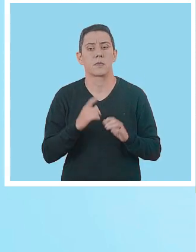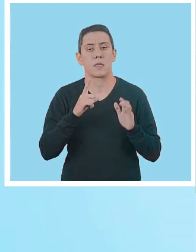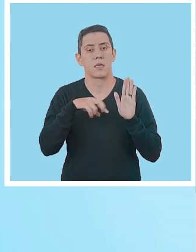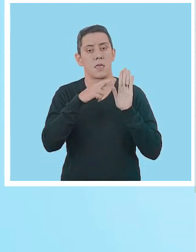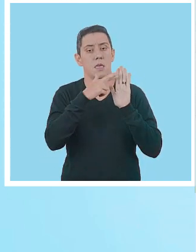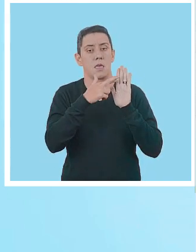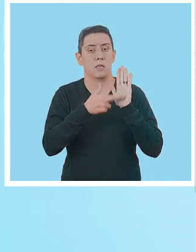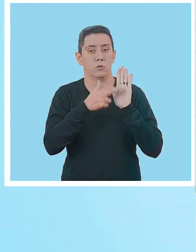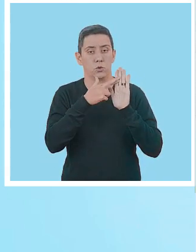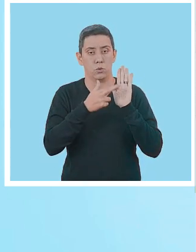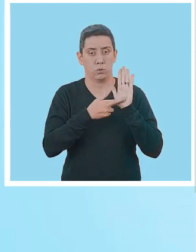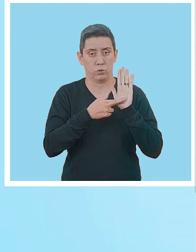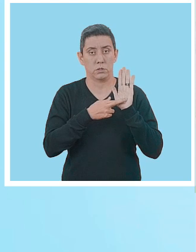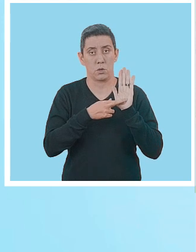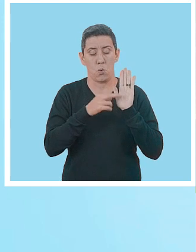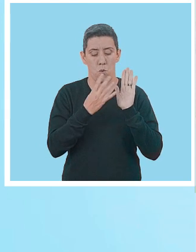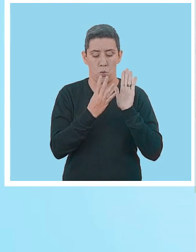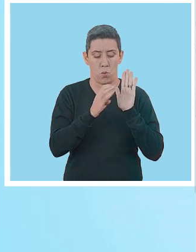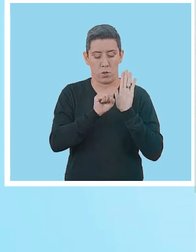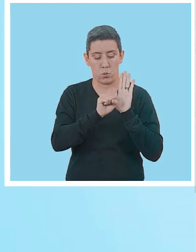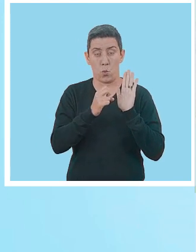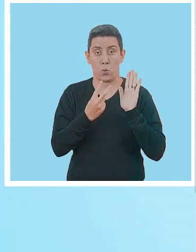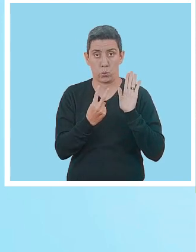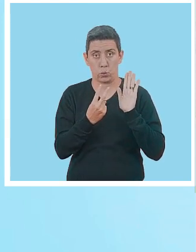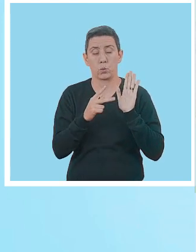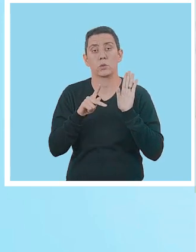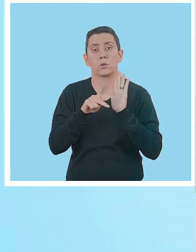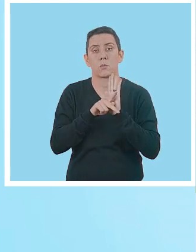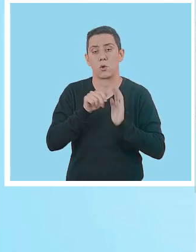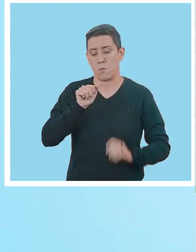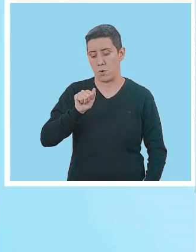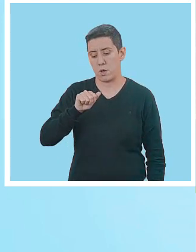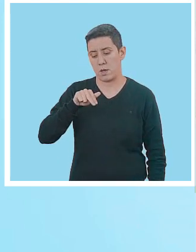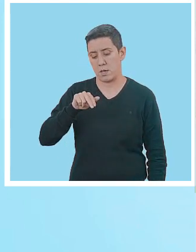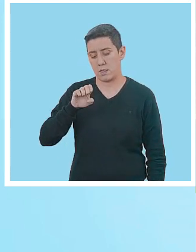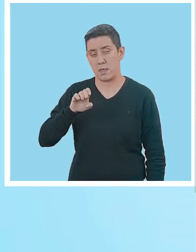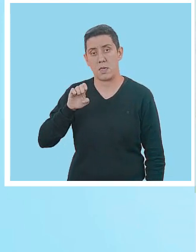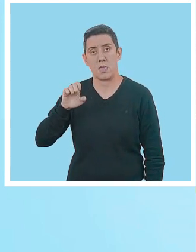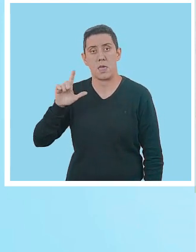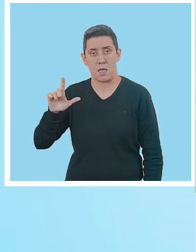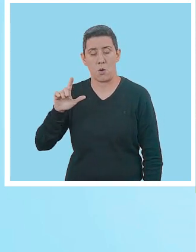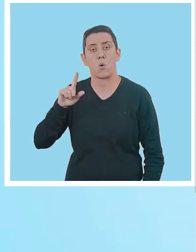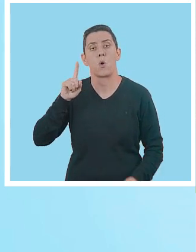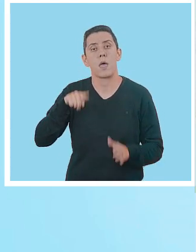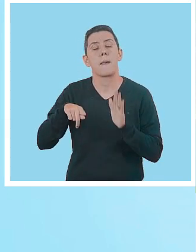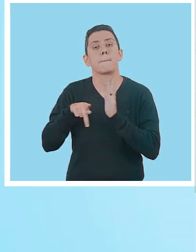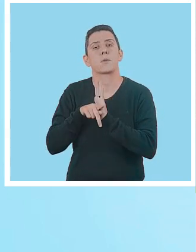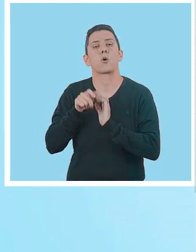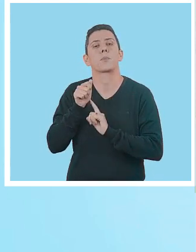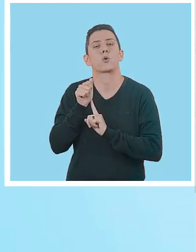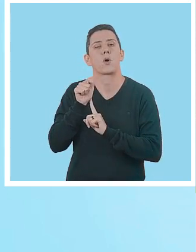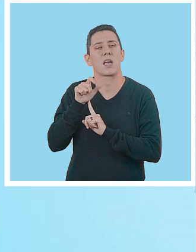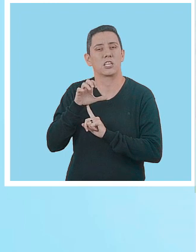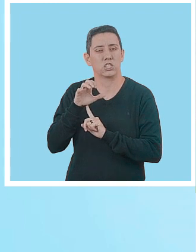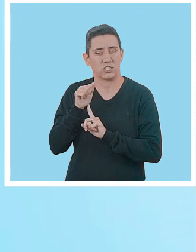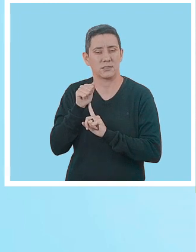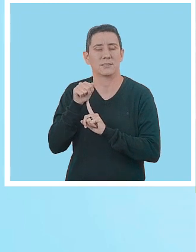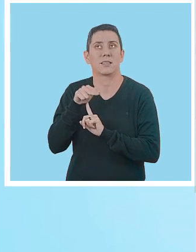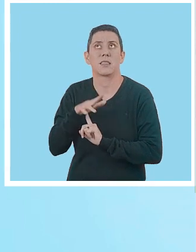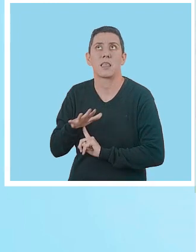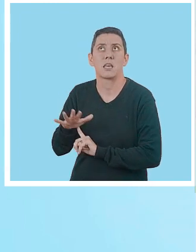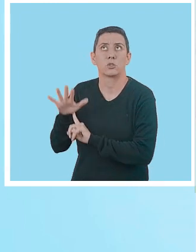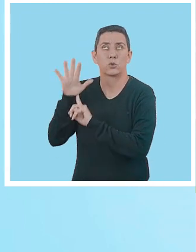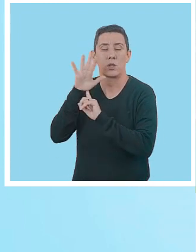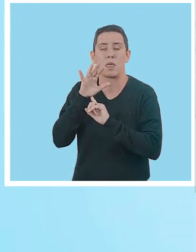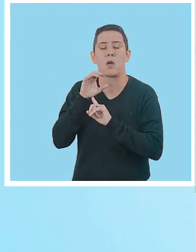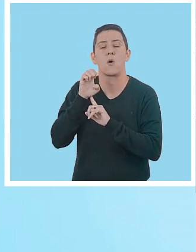482 Daniel anel que é Agência Nacional de Energia Elétrica mais é hoje